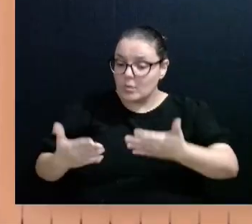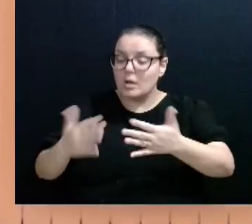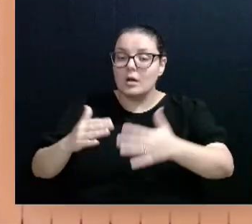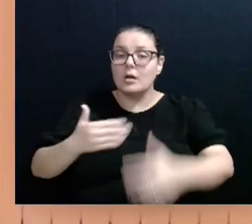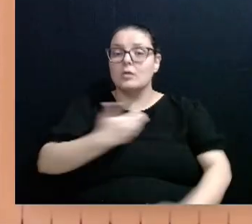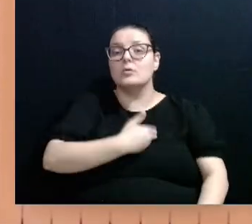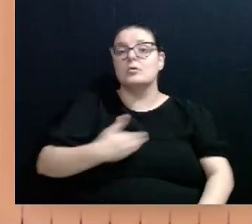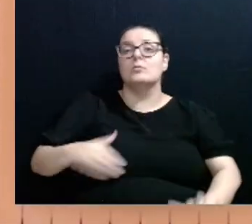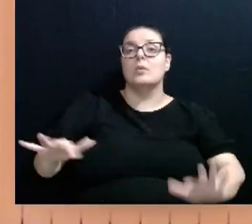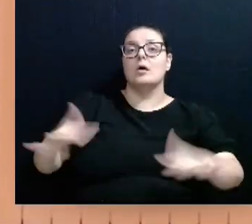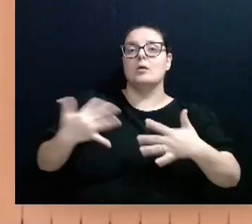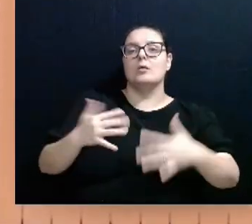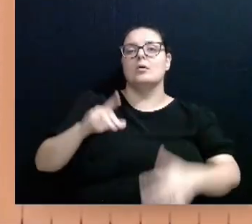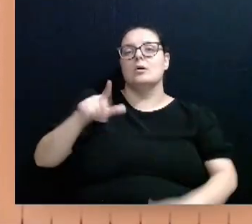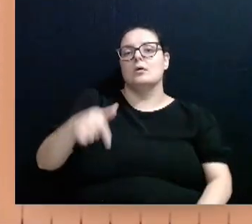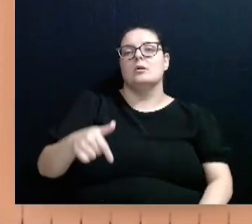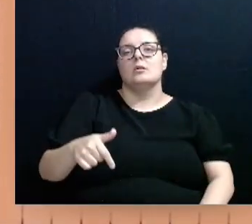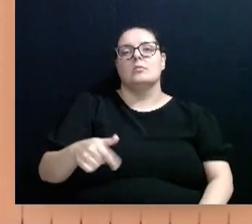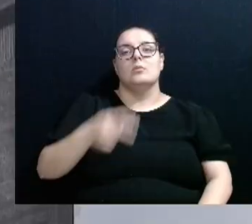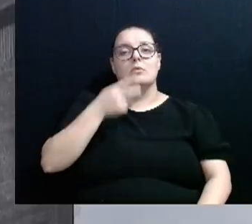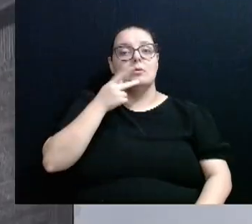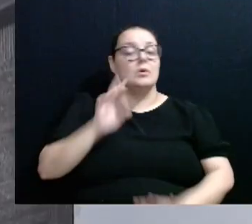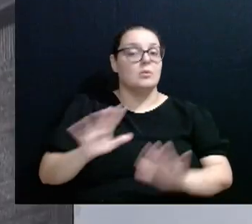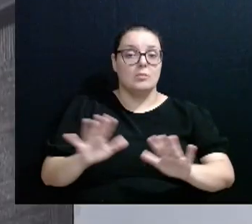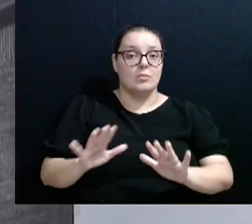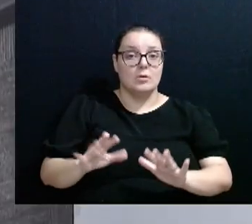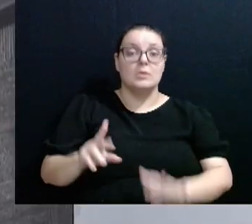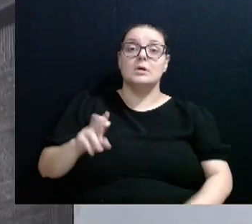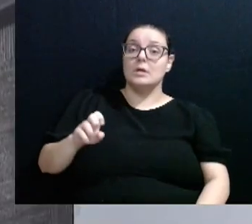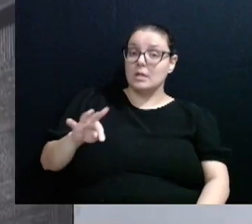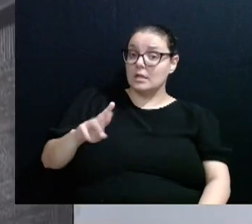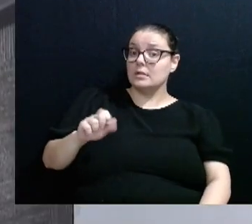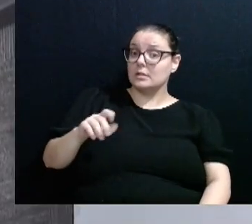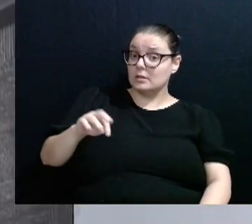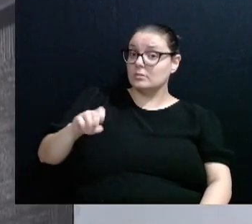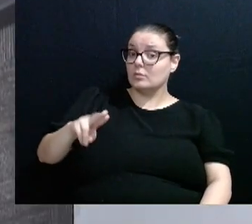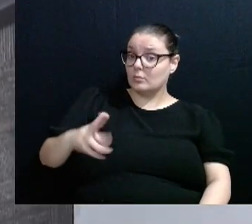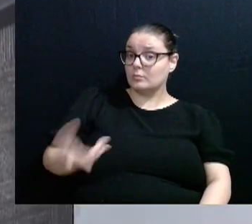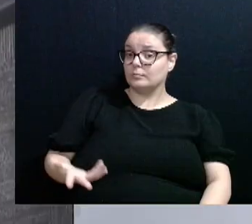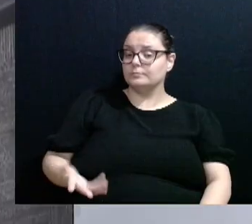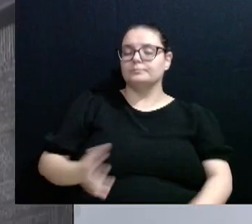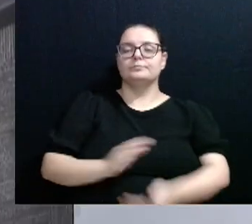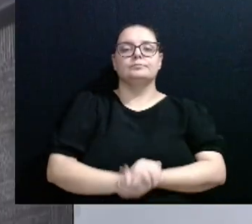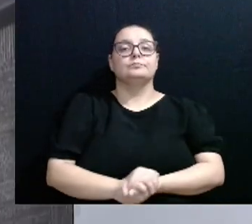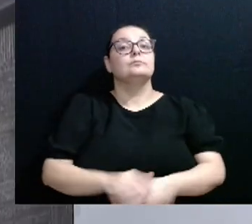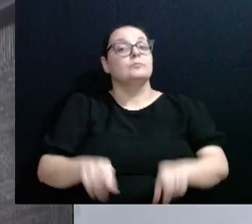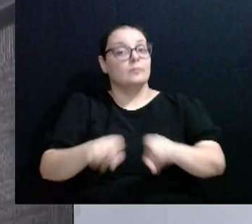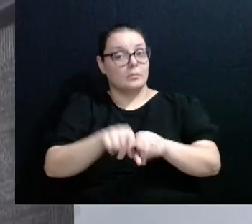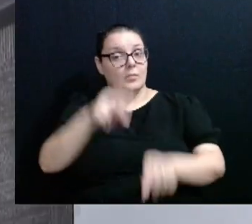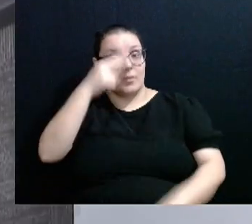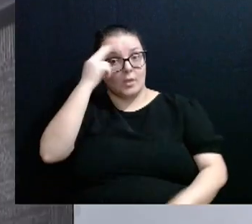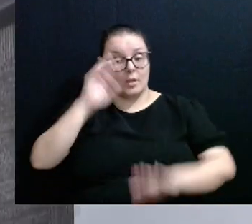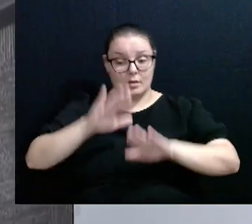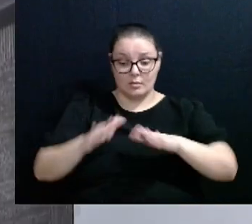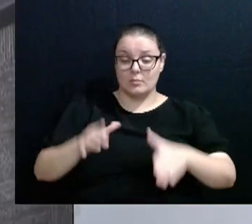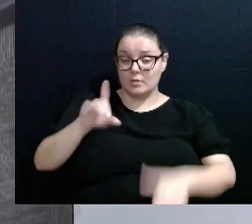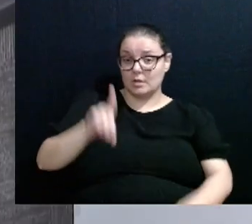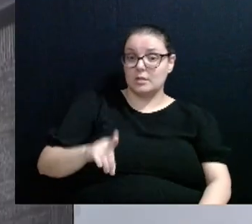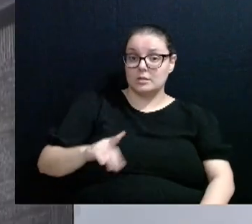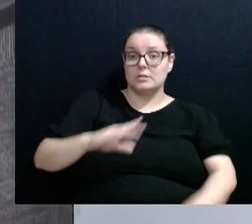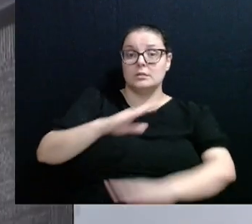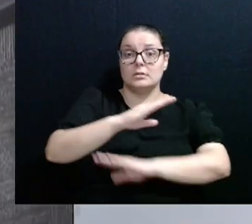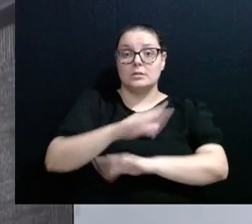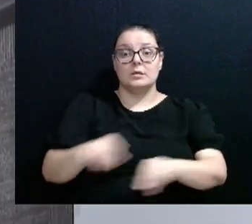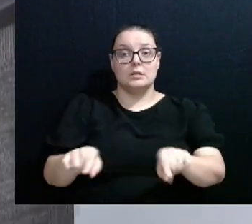se desdisse, se retratou. Além disso, Gabriel, a mesa diretora da Câmara também fez